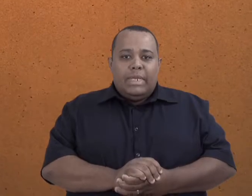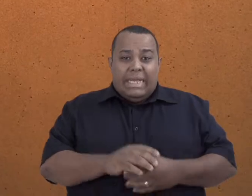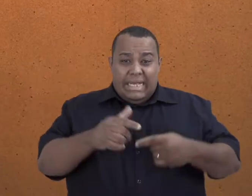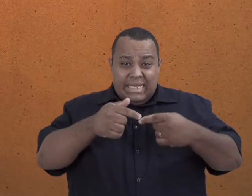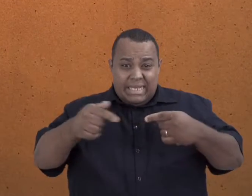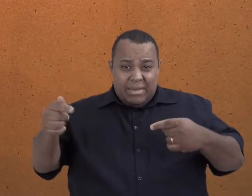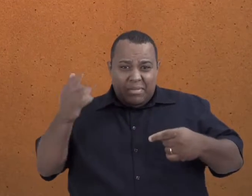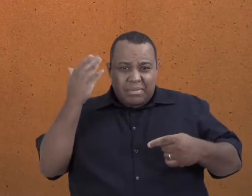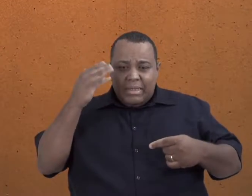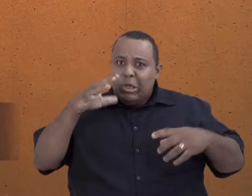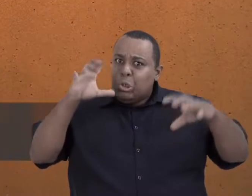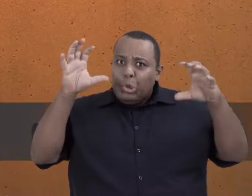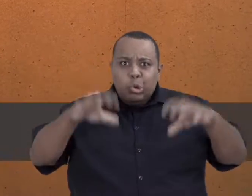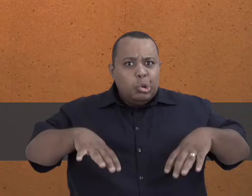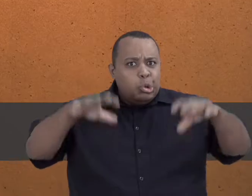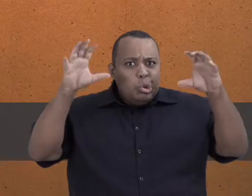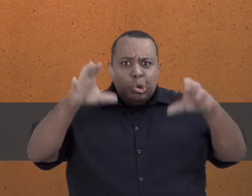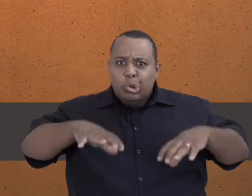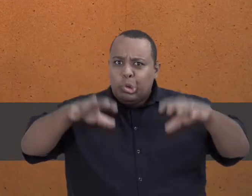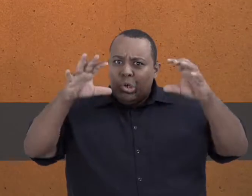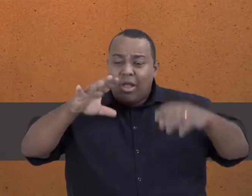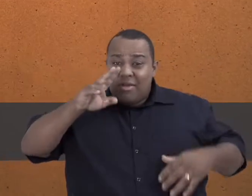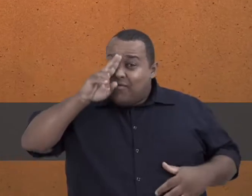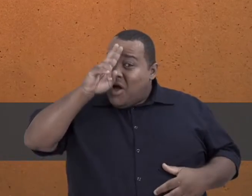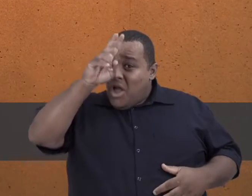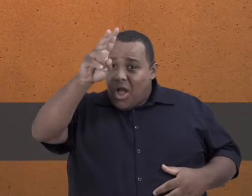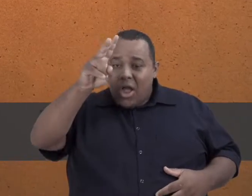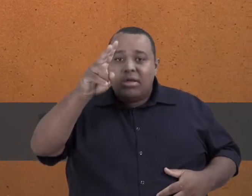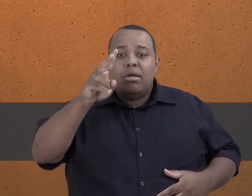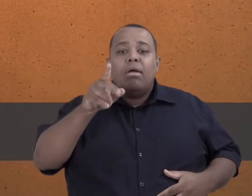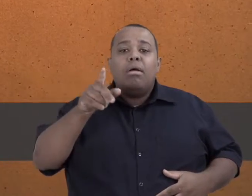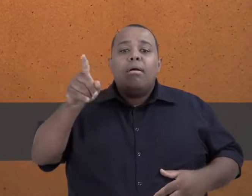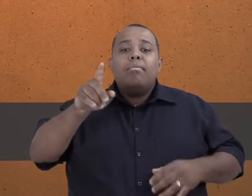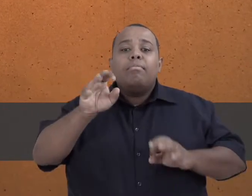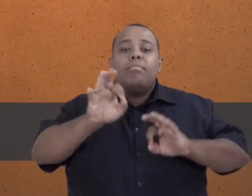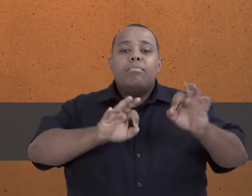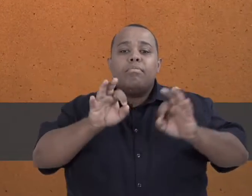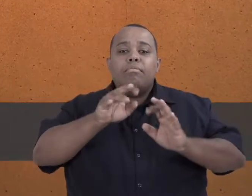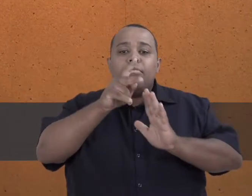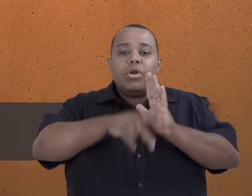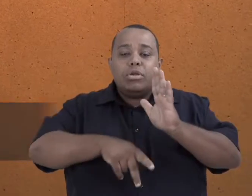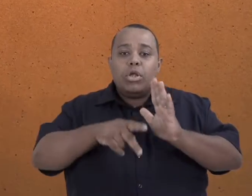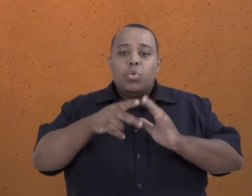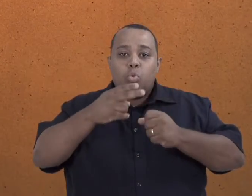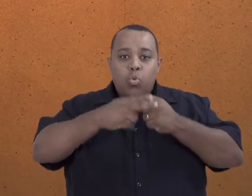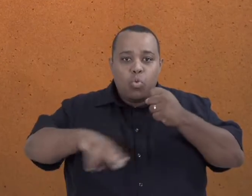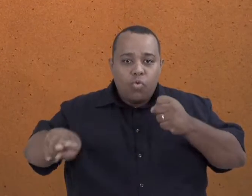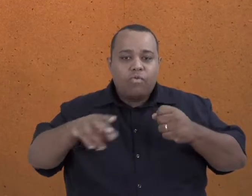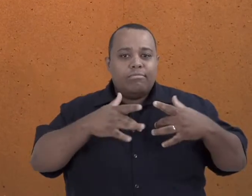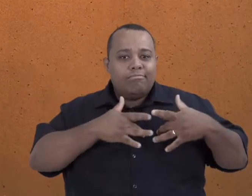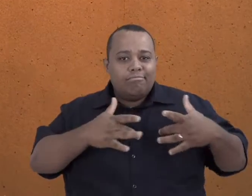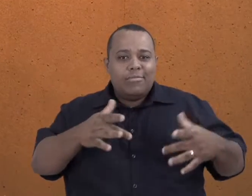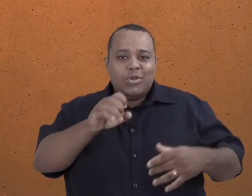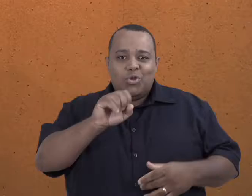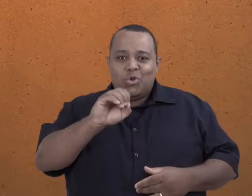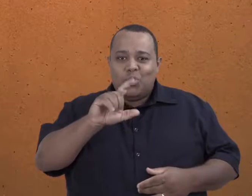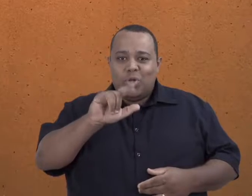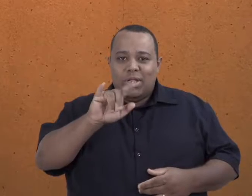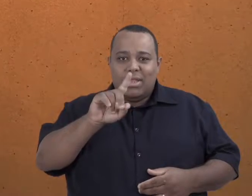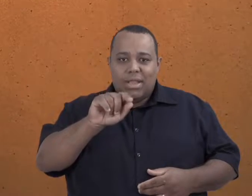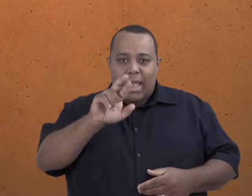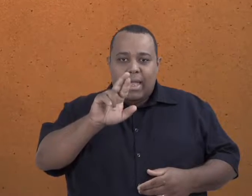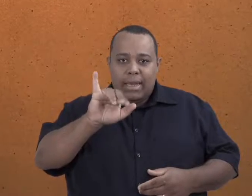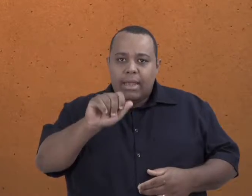devido às fortes chuvas que atingiram o Espírito Santo nos últimos dias, o projeto UF Solidária está recolhendo doações para a população que